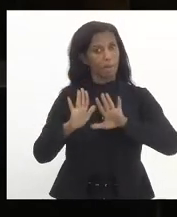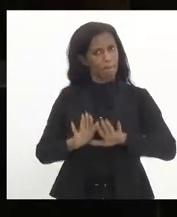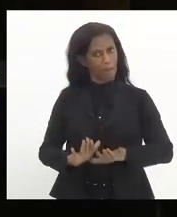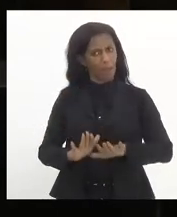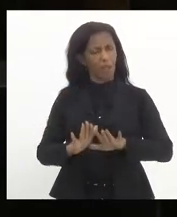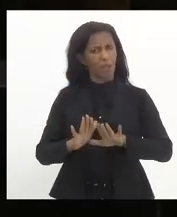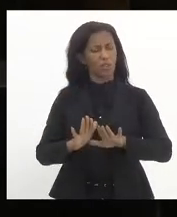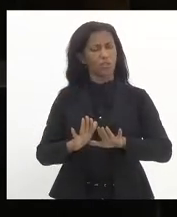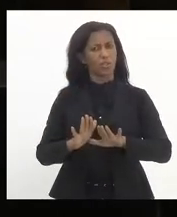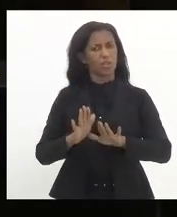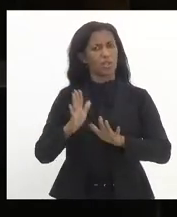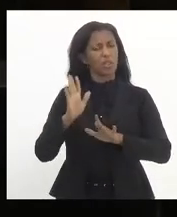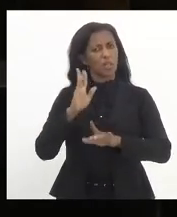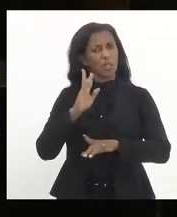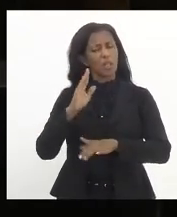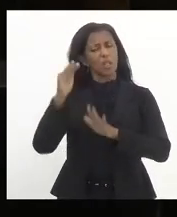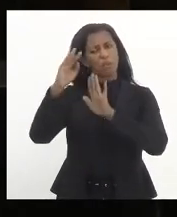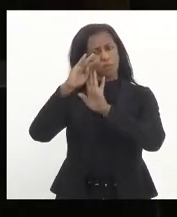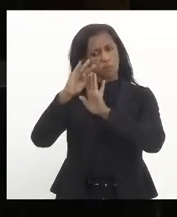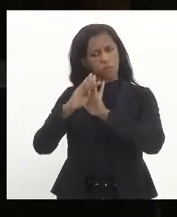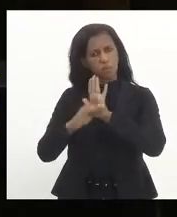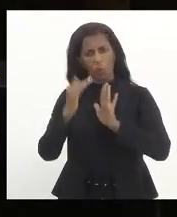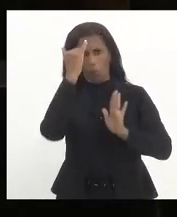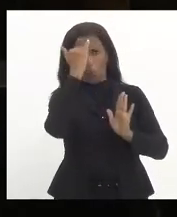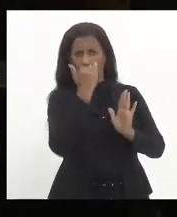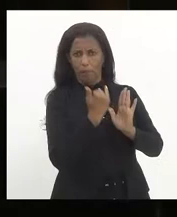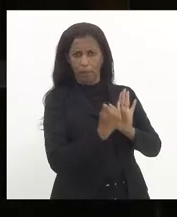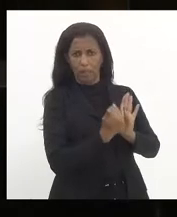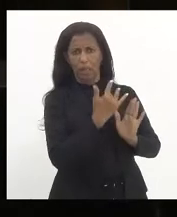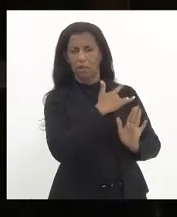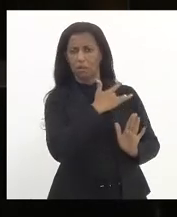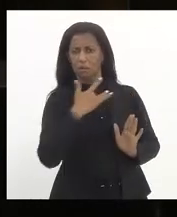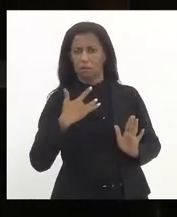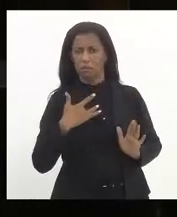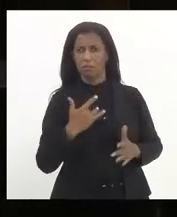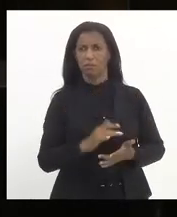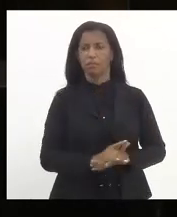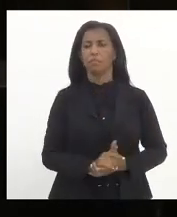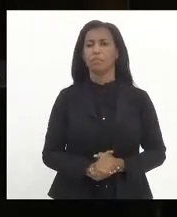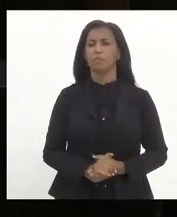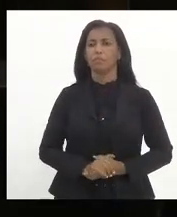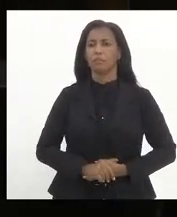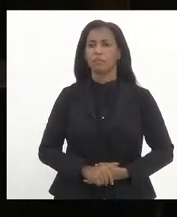seguem todos os outros protocolos sanitários.